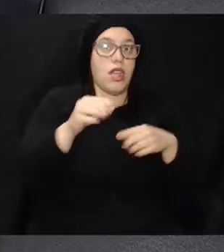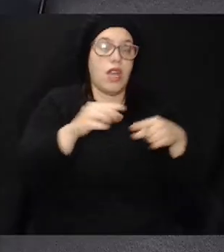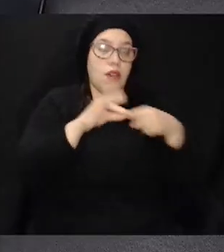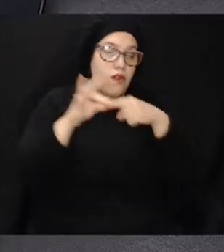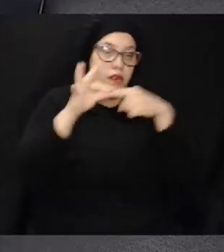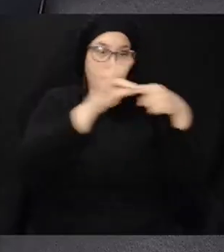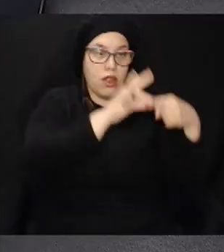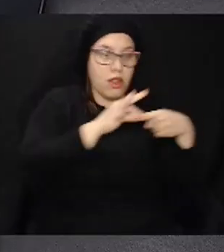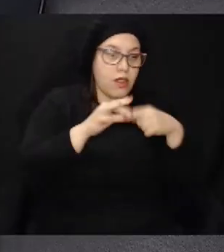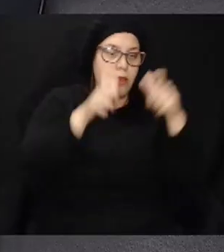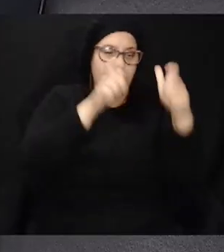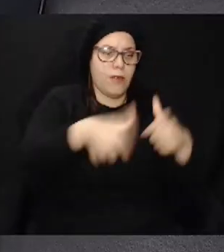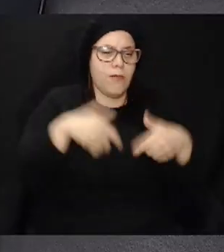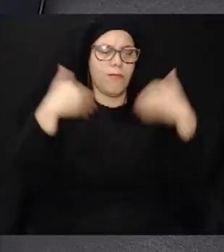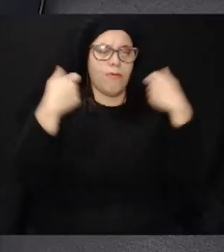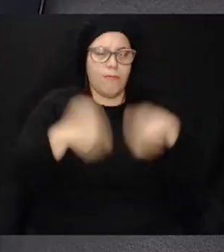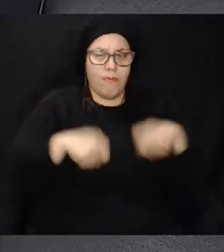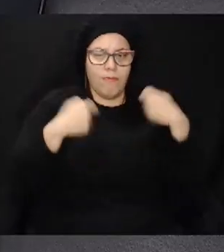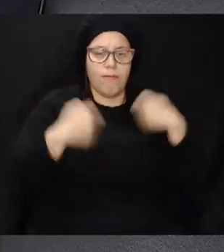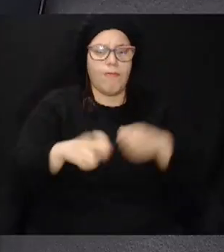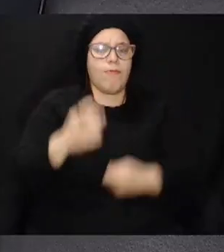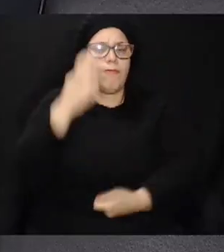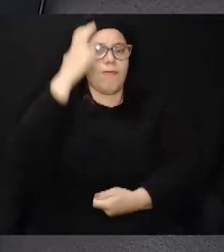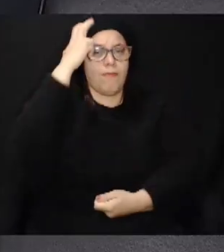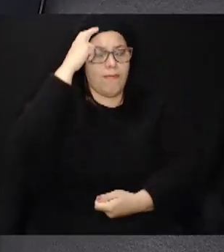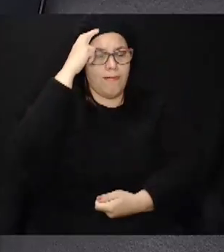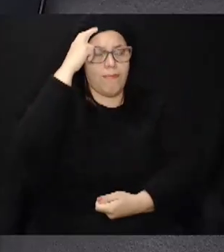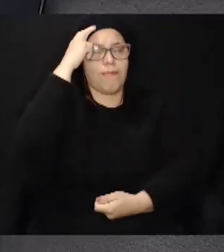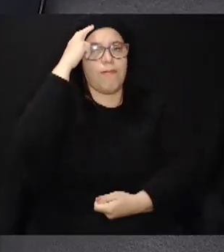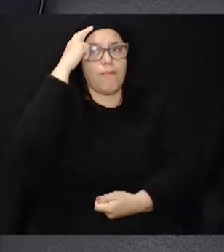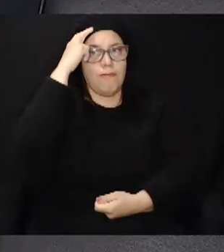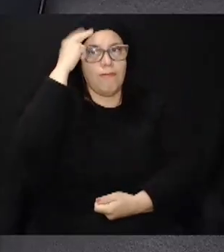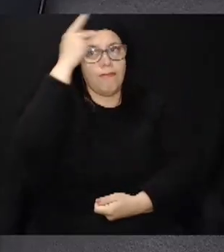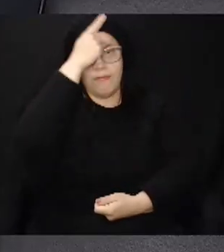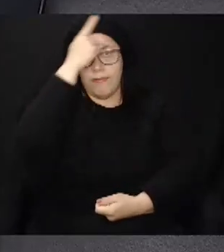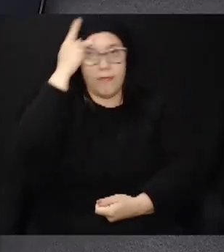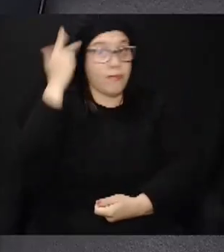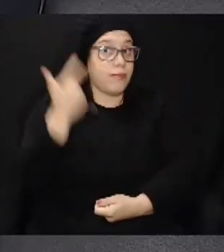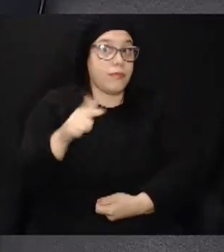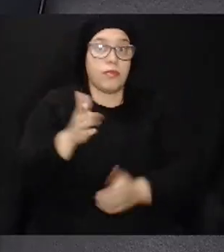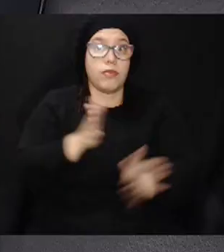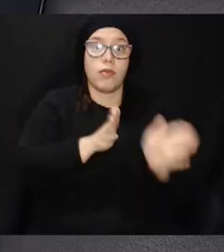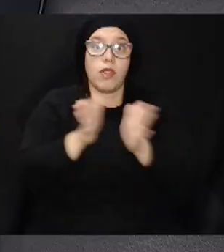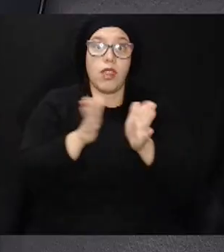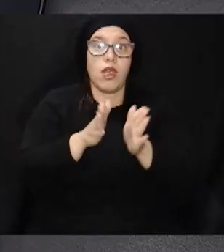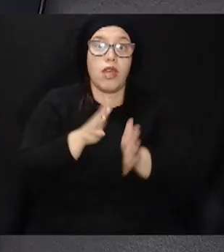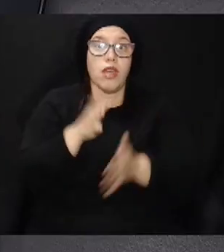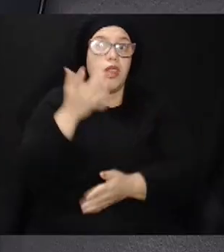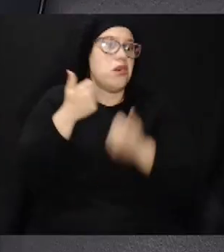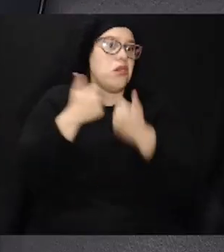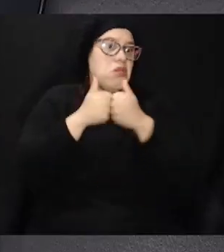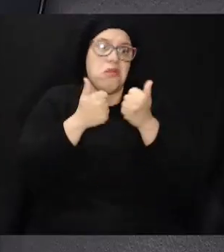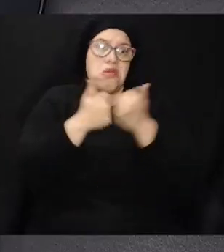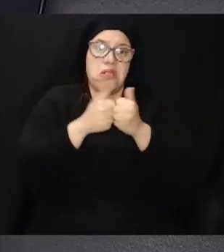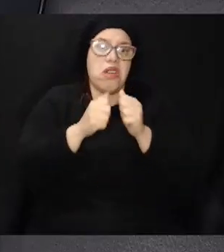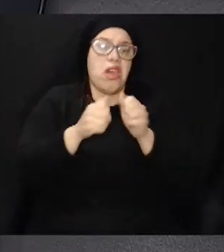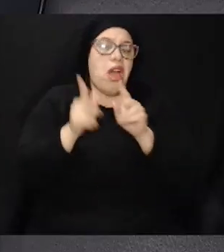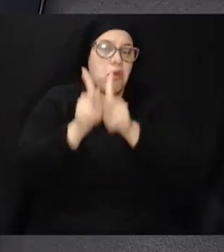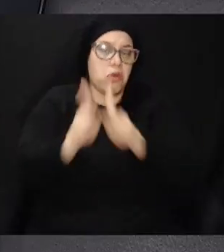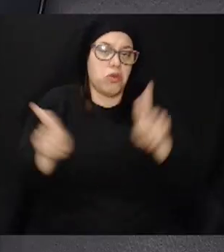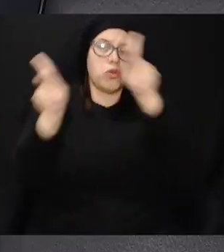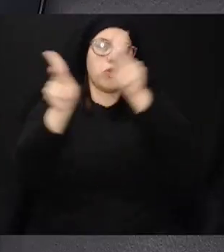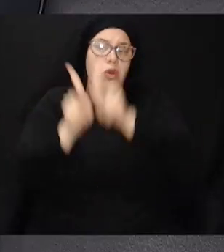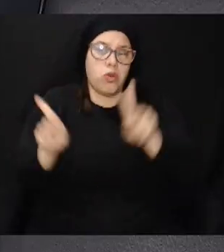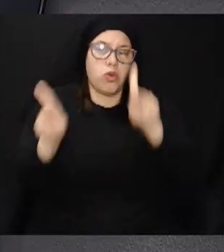onde mais necessita de cultura, onde as pessoas não têm acesso, muitas vezes nem de ônibus para ir a um shopping, e nós levamos,